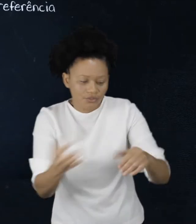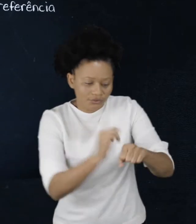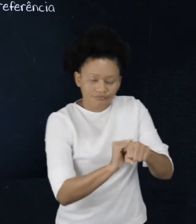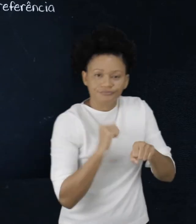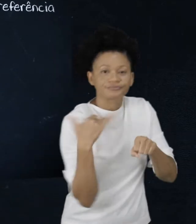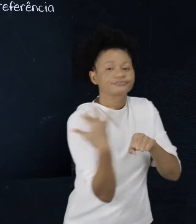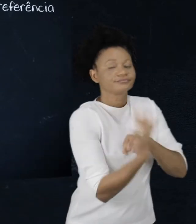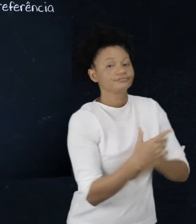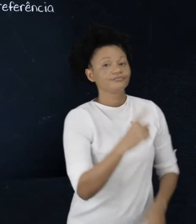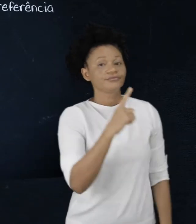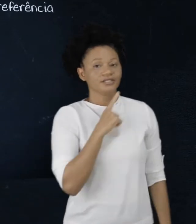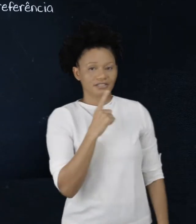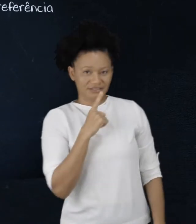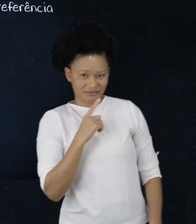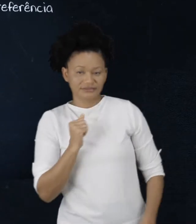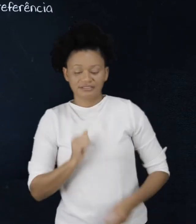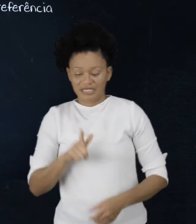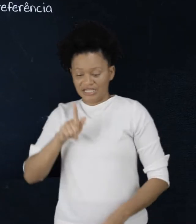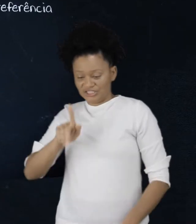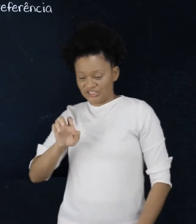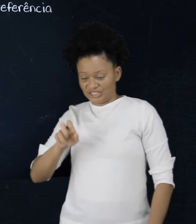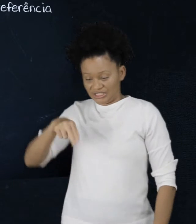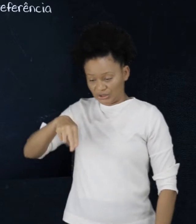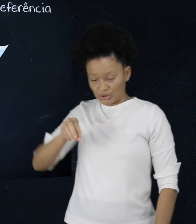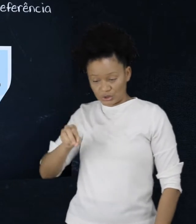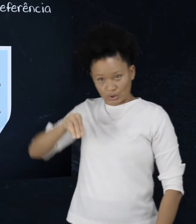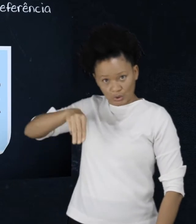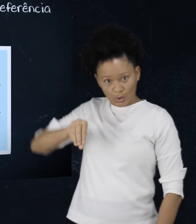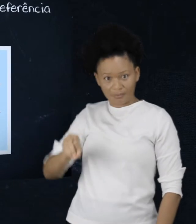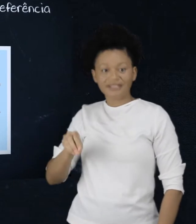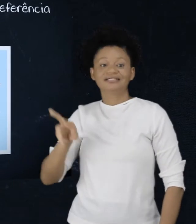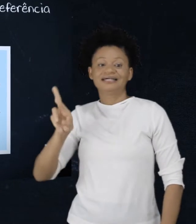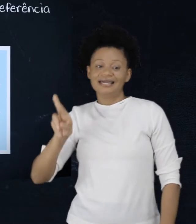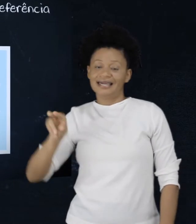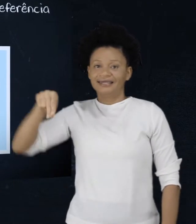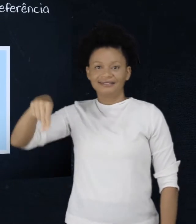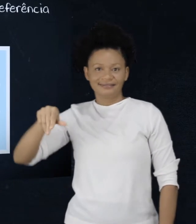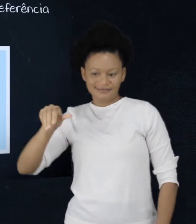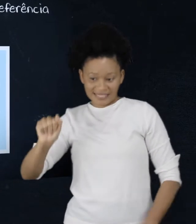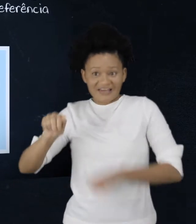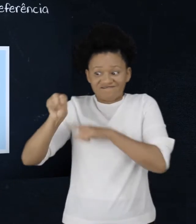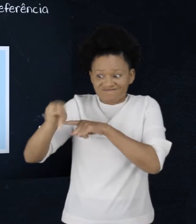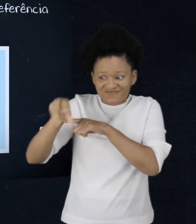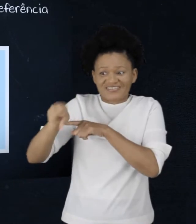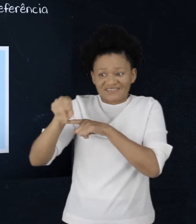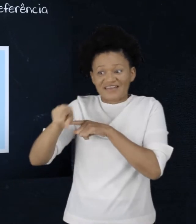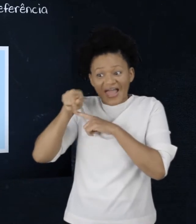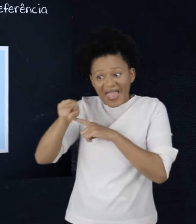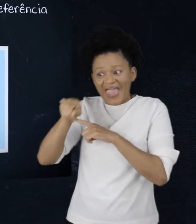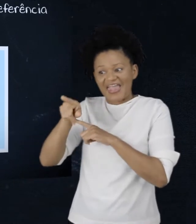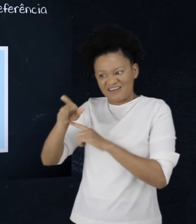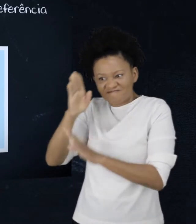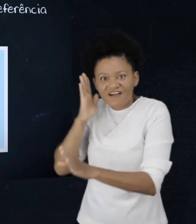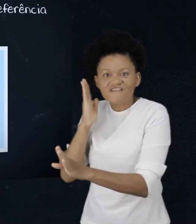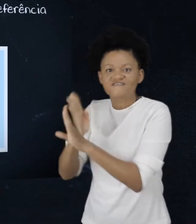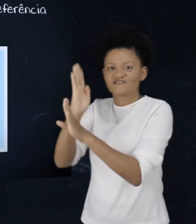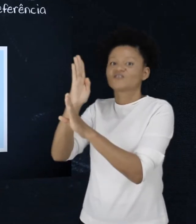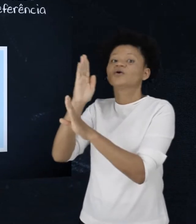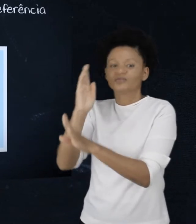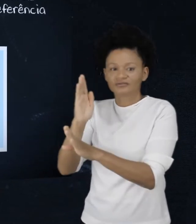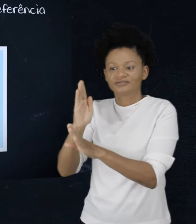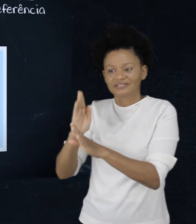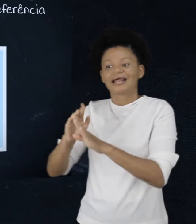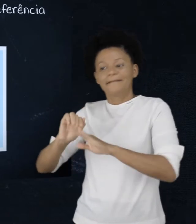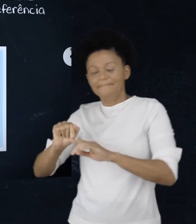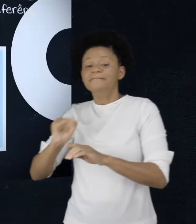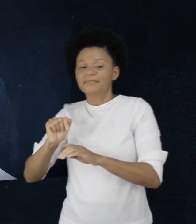coronavírus possuem um genoma de RNA, e é esse RNA viral que será o alvo do método diagnóstico por